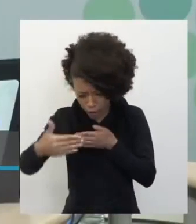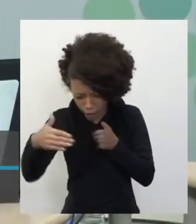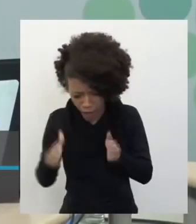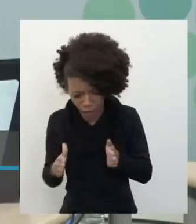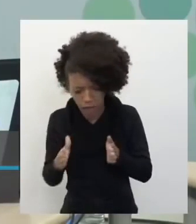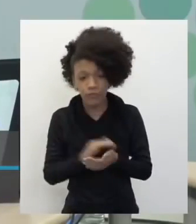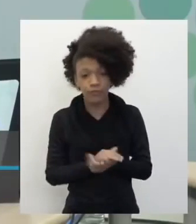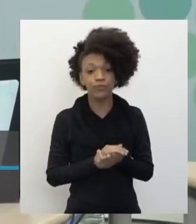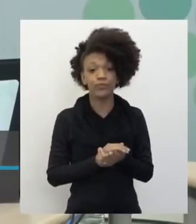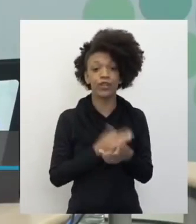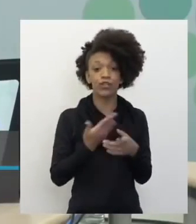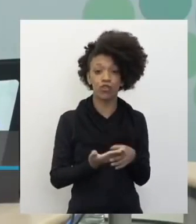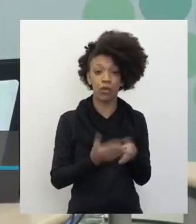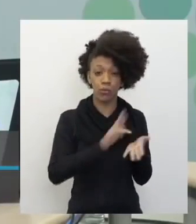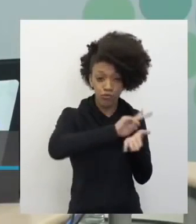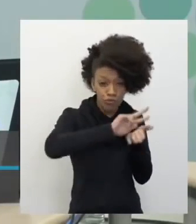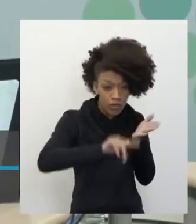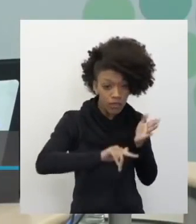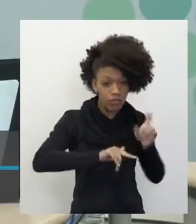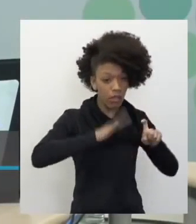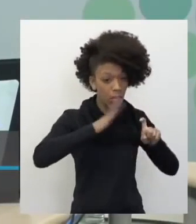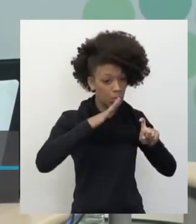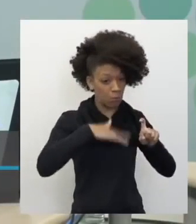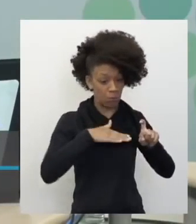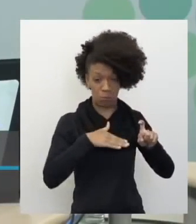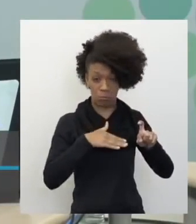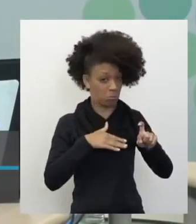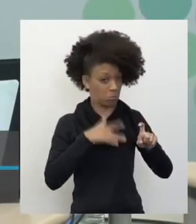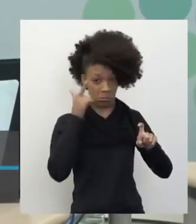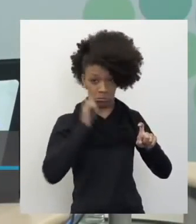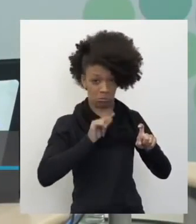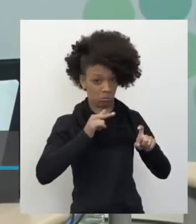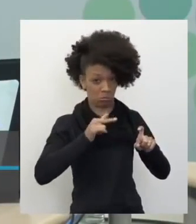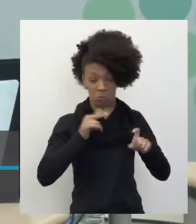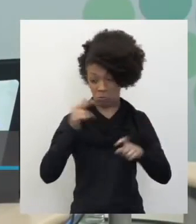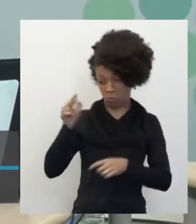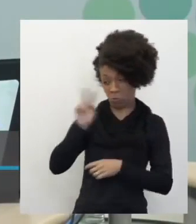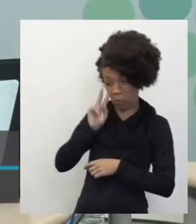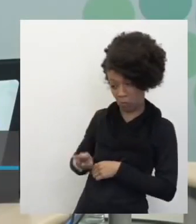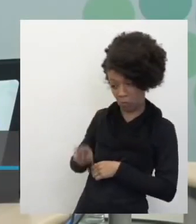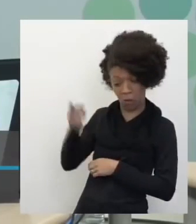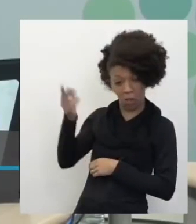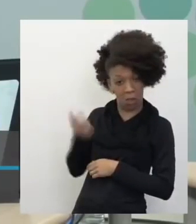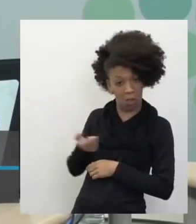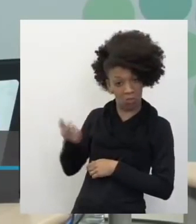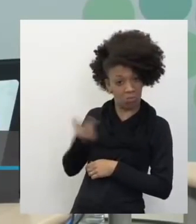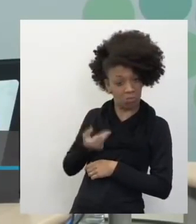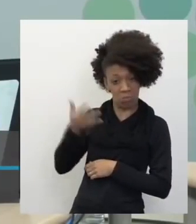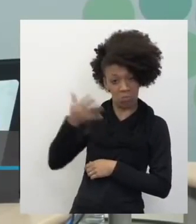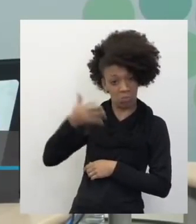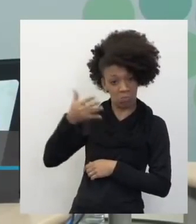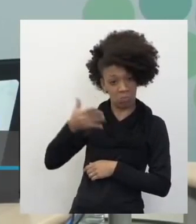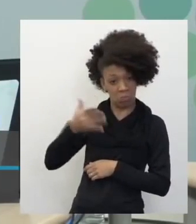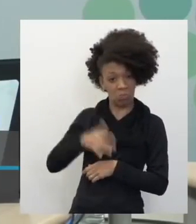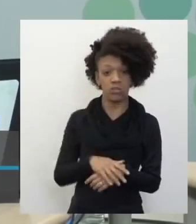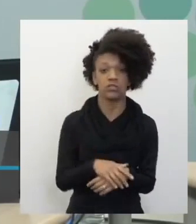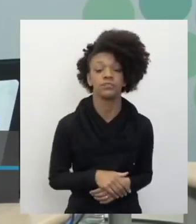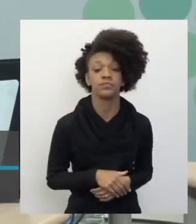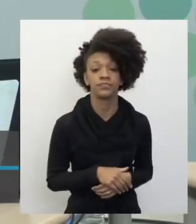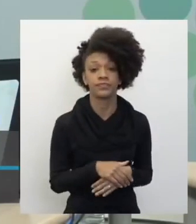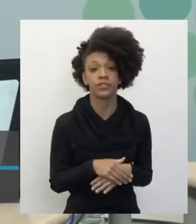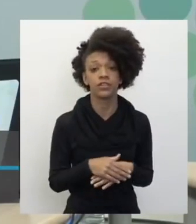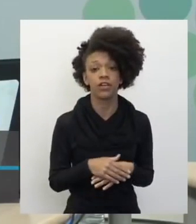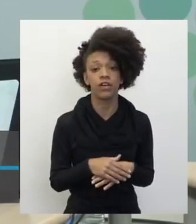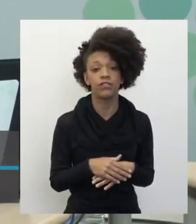gênero mito, eu não estou conseguindo achar aqui. Não estou conseguindo, vamos ver. Vários aqui